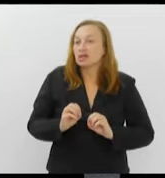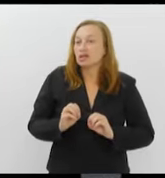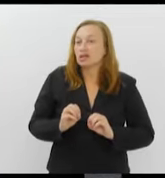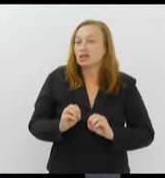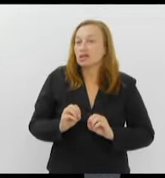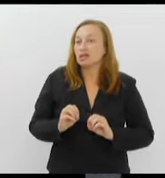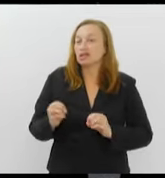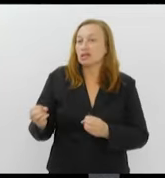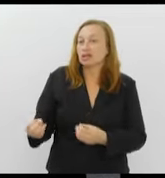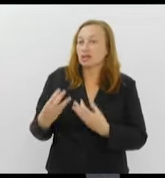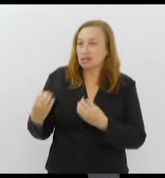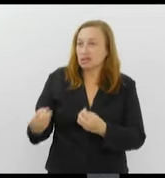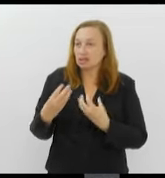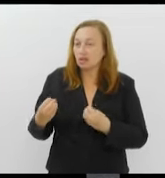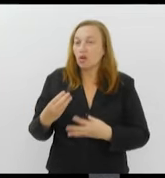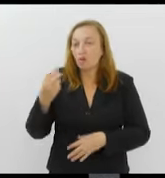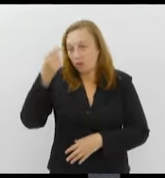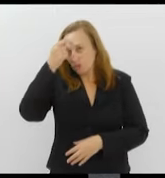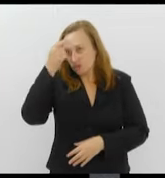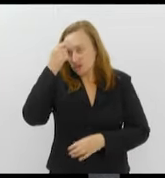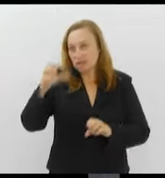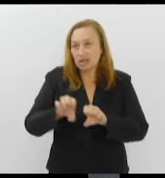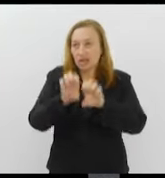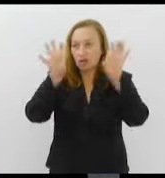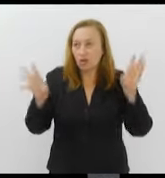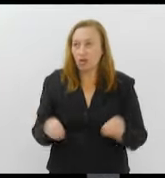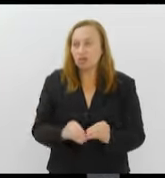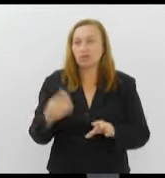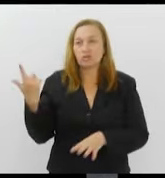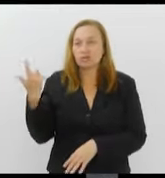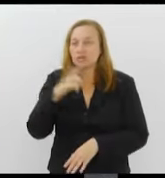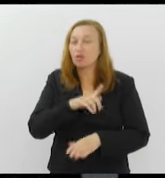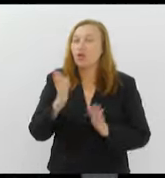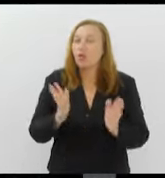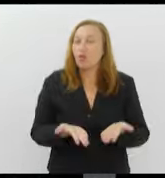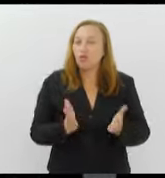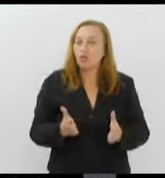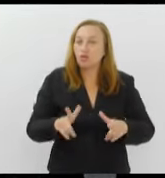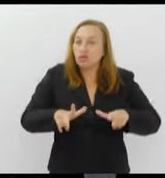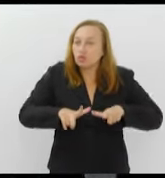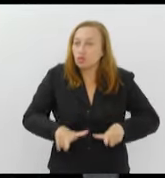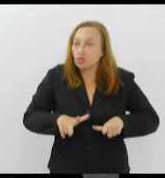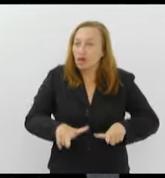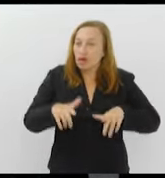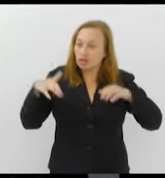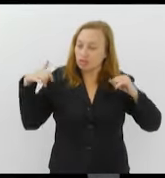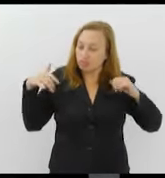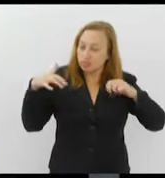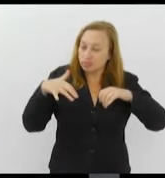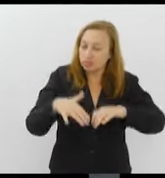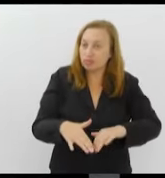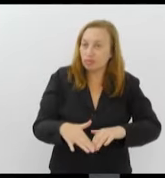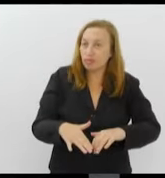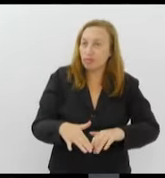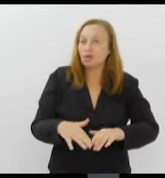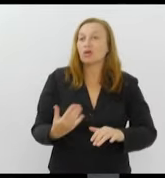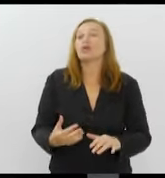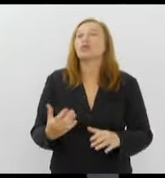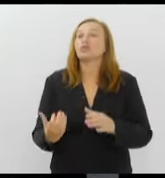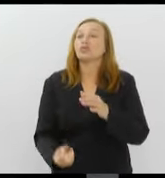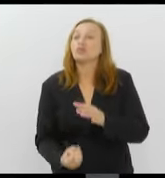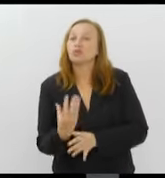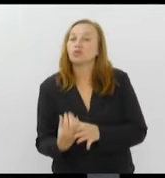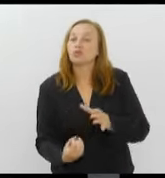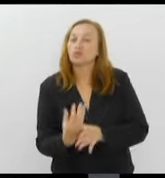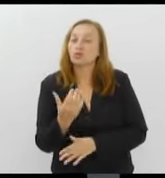ganhou grande consciência ecológica. Hoje, os assentamentos não só são o maior produtor de arroz